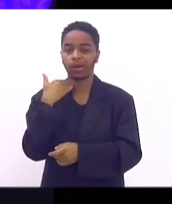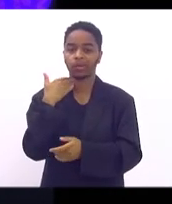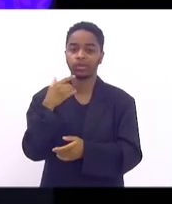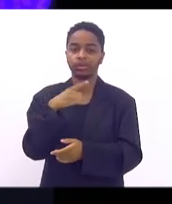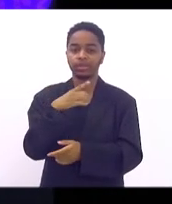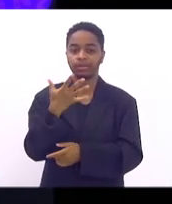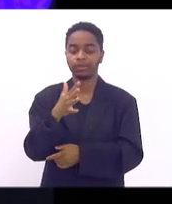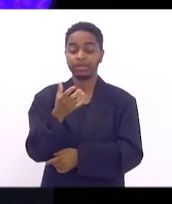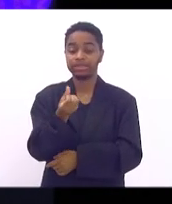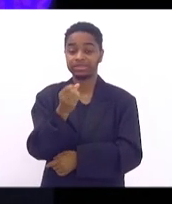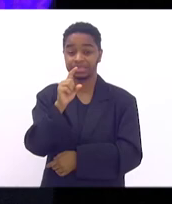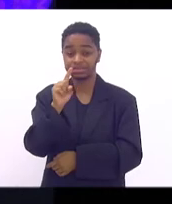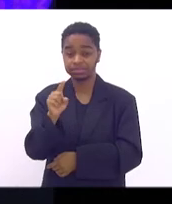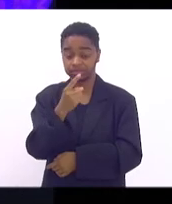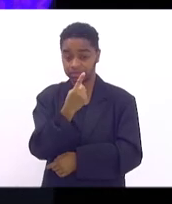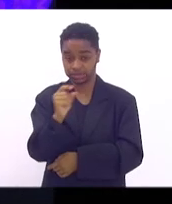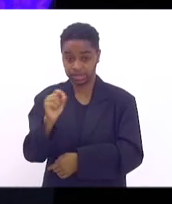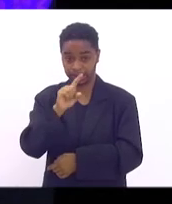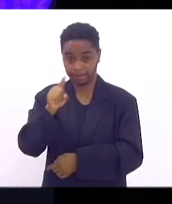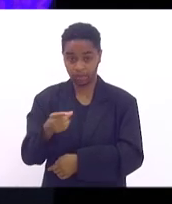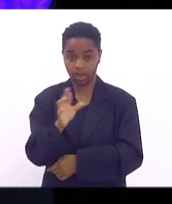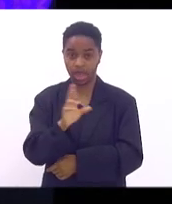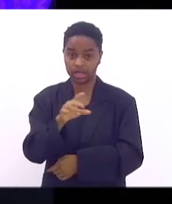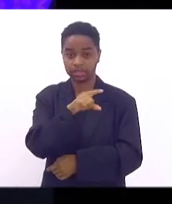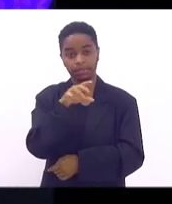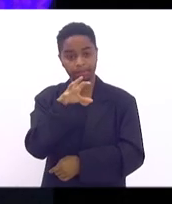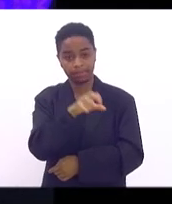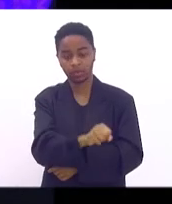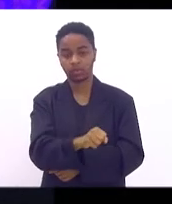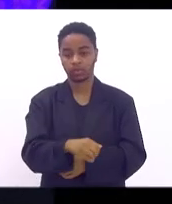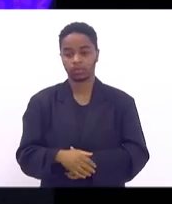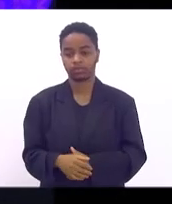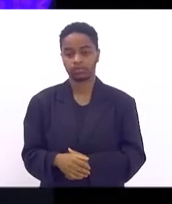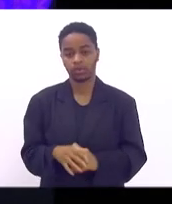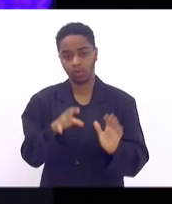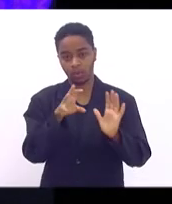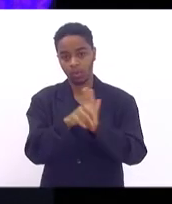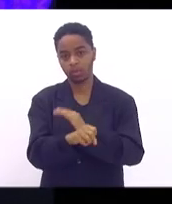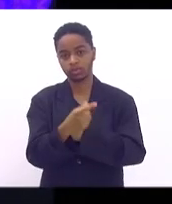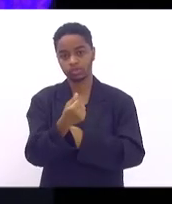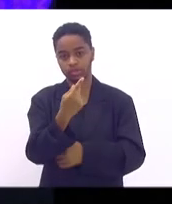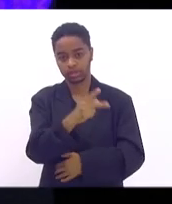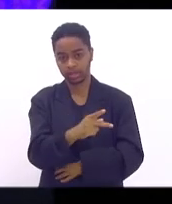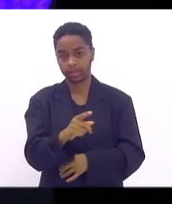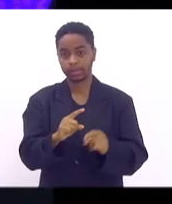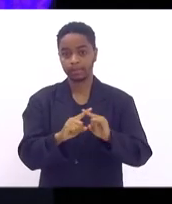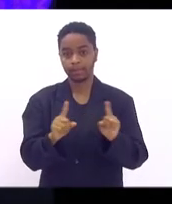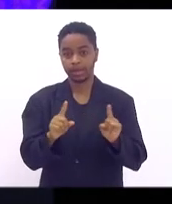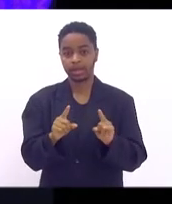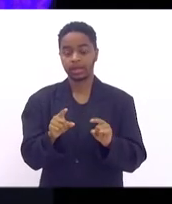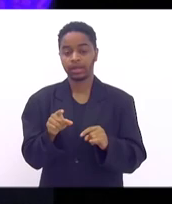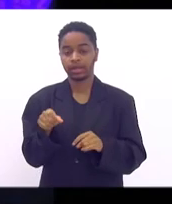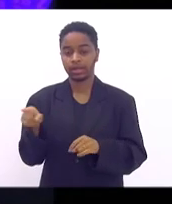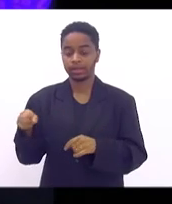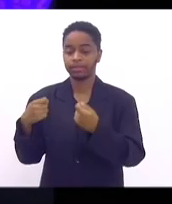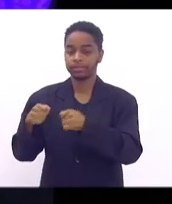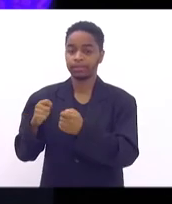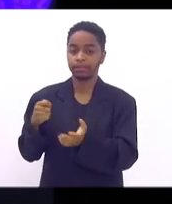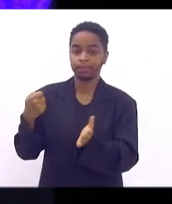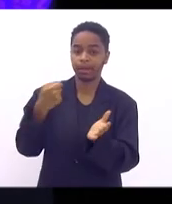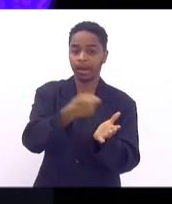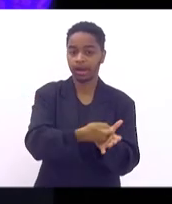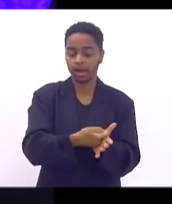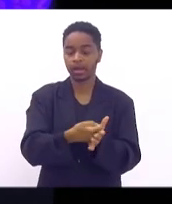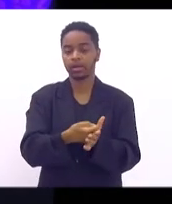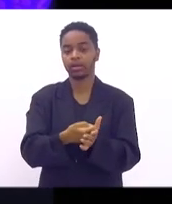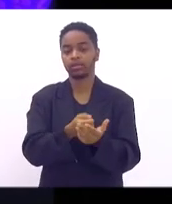de R$100 mil que esse sujeito pegou aí dessa menina. E aí as ações foram para que ele pagasse e para que ele...